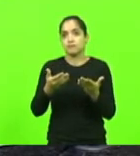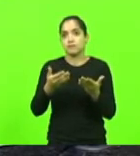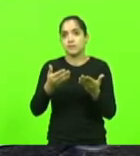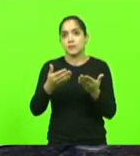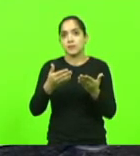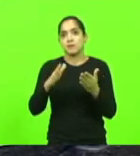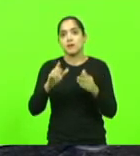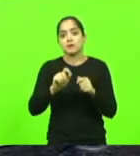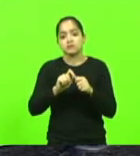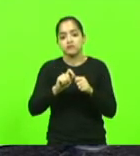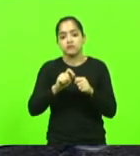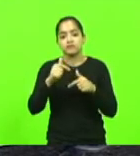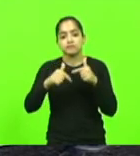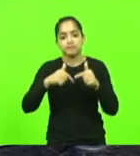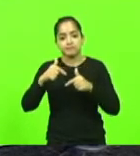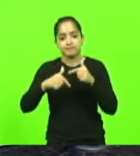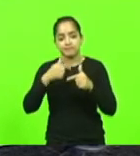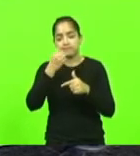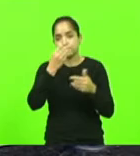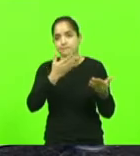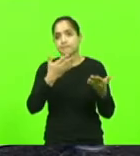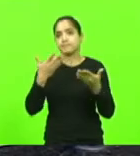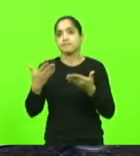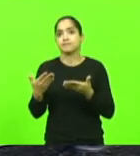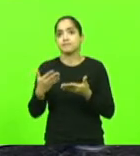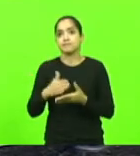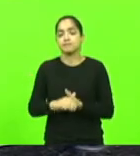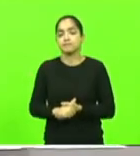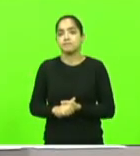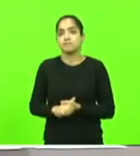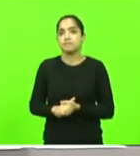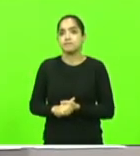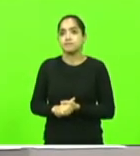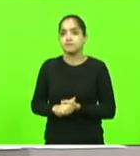nossa querida Santa Catarina. Seja muito bem-vindo.